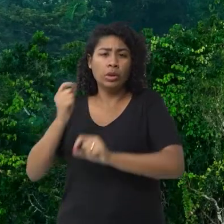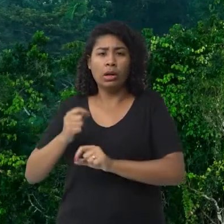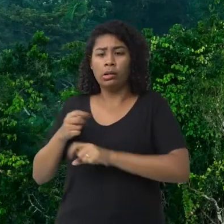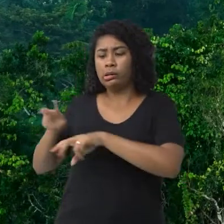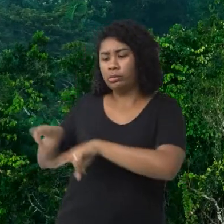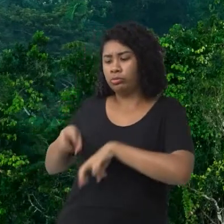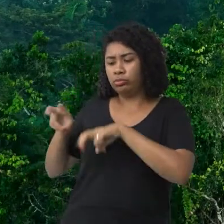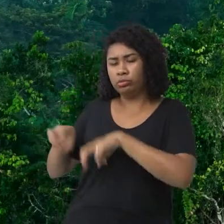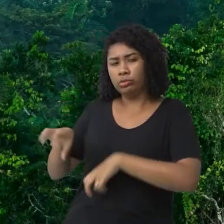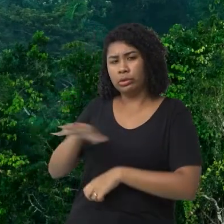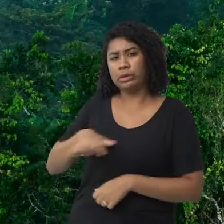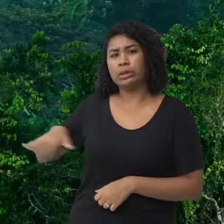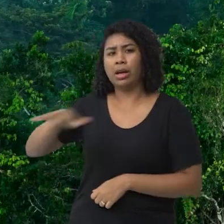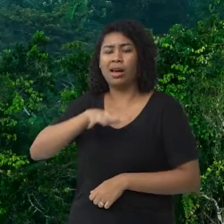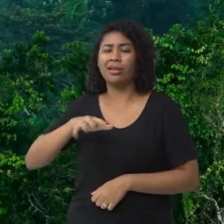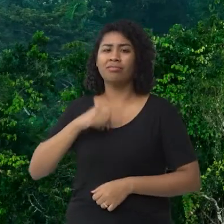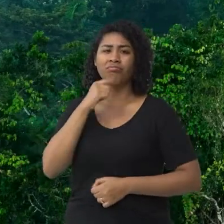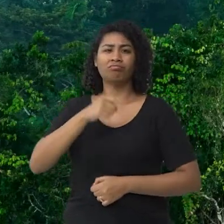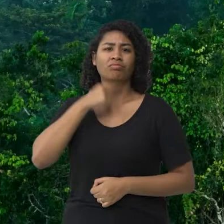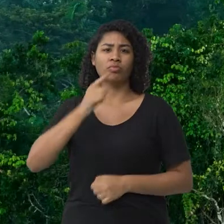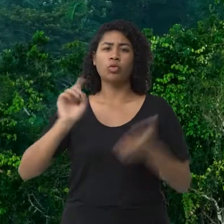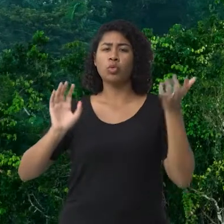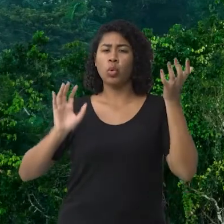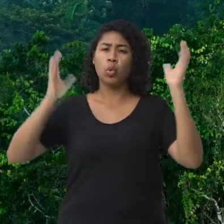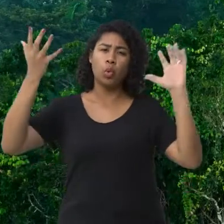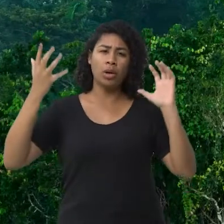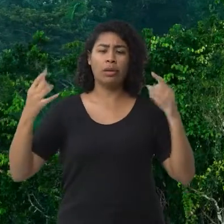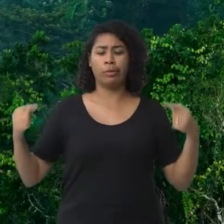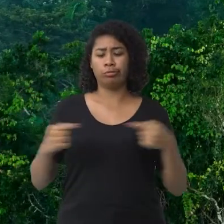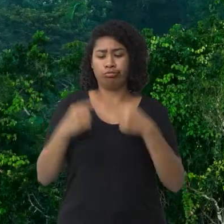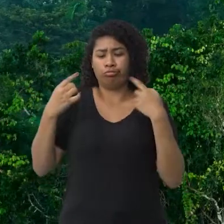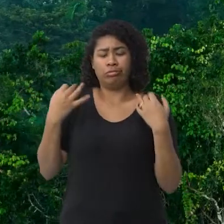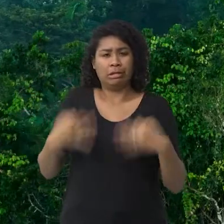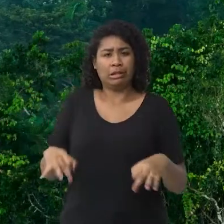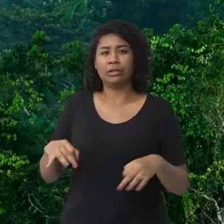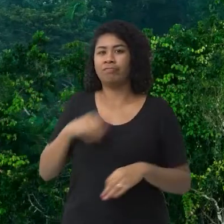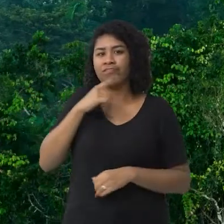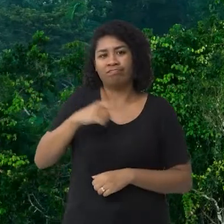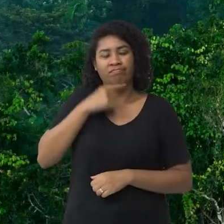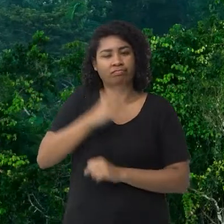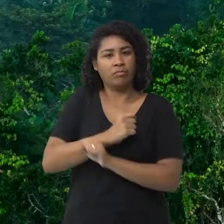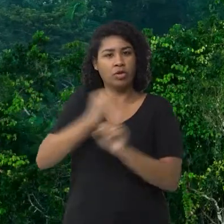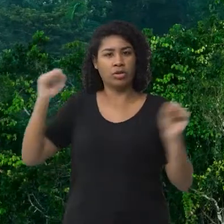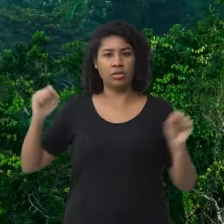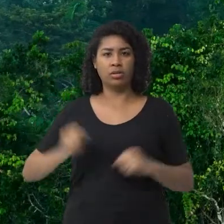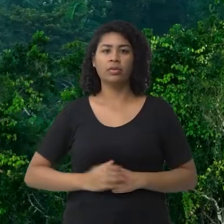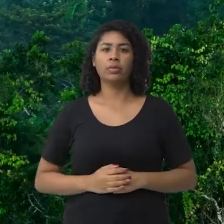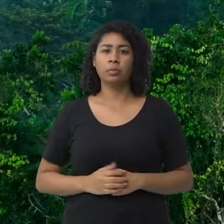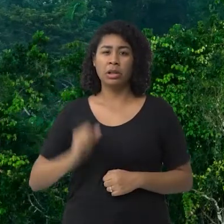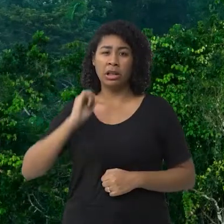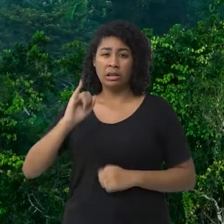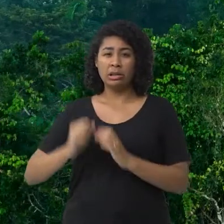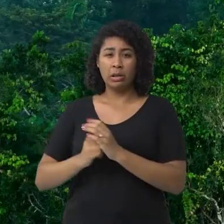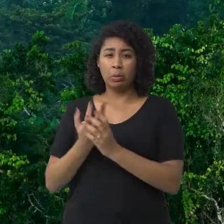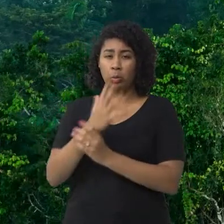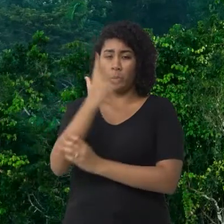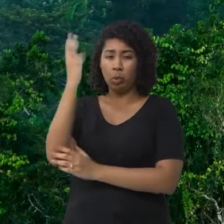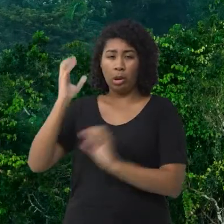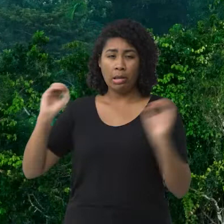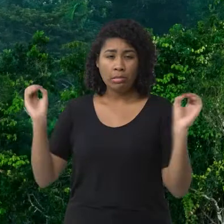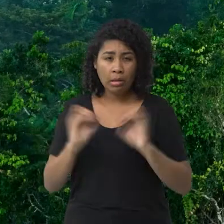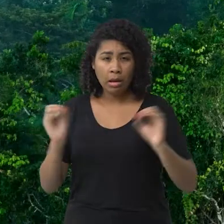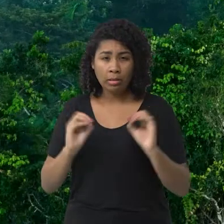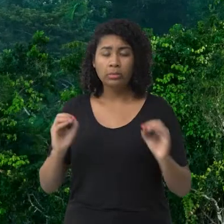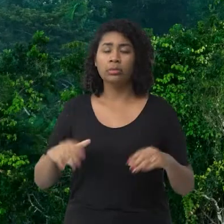plantações, sendo que você não vai ter um clima propício para crescer a vegetação. E sem crescer vegetação, você não vai